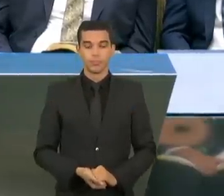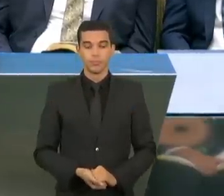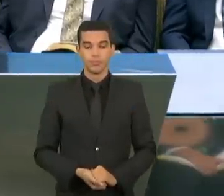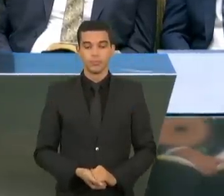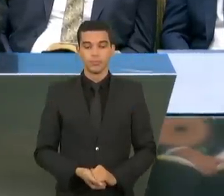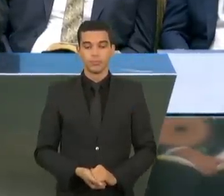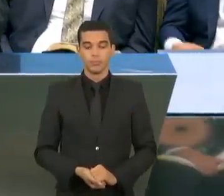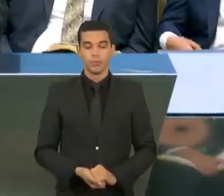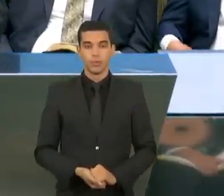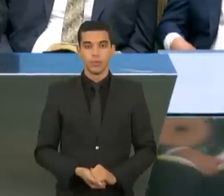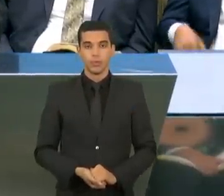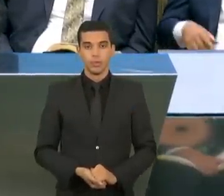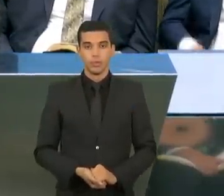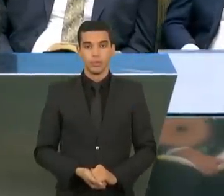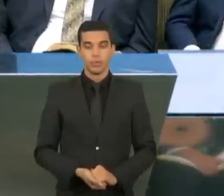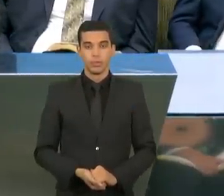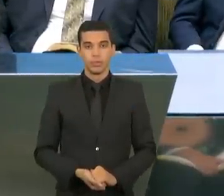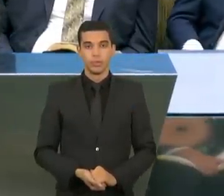Quem pode